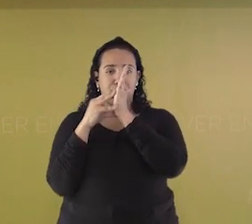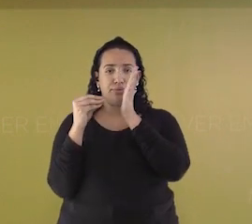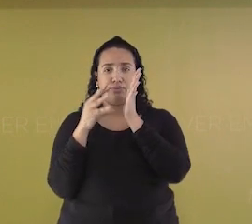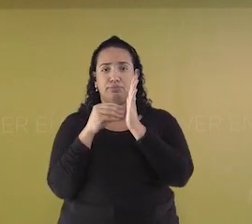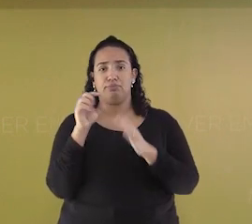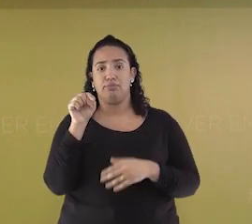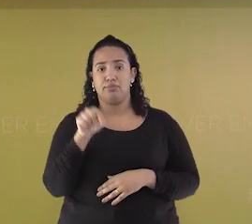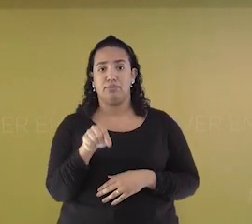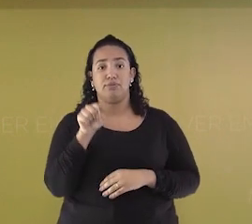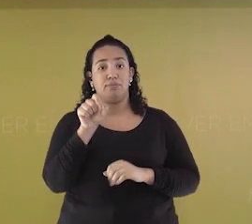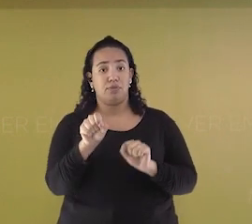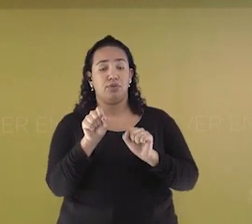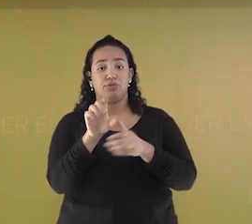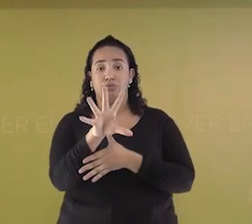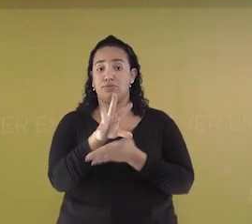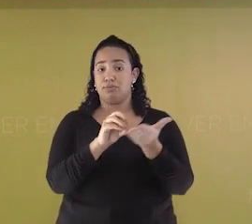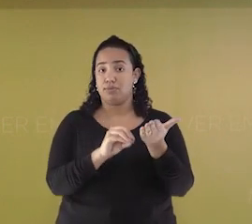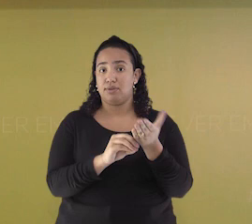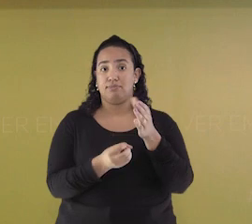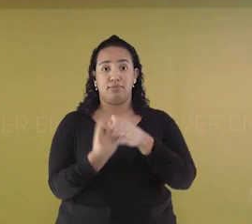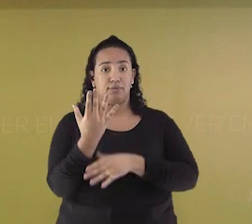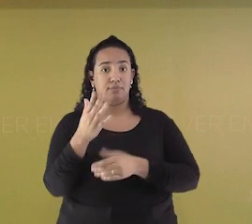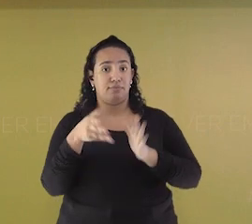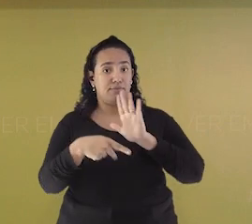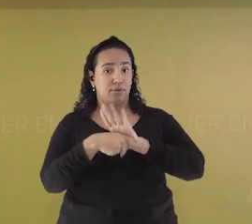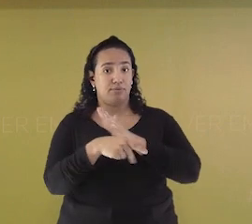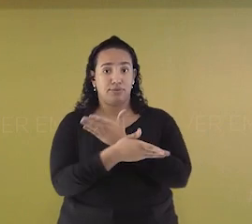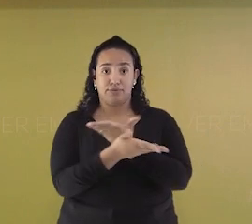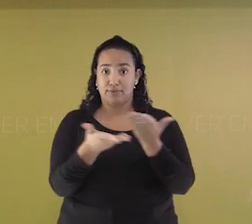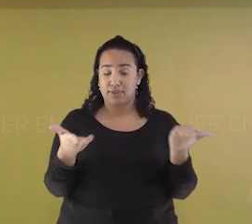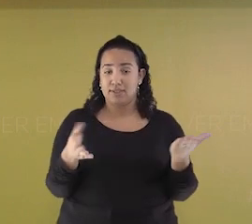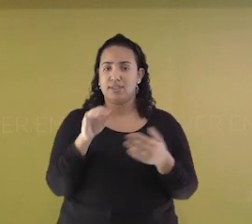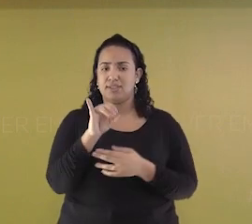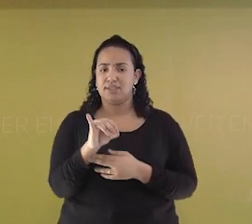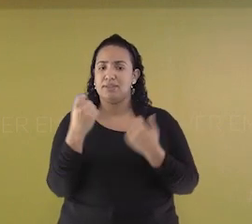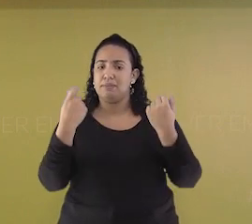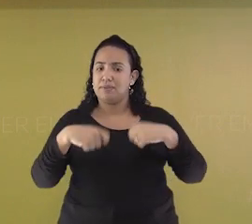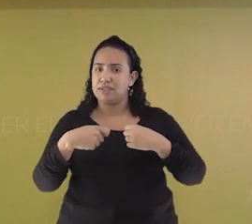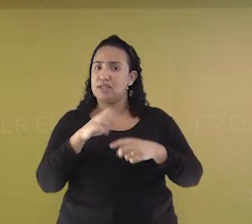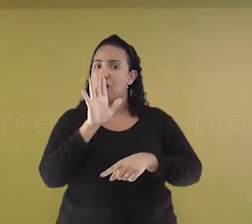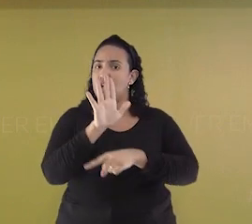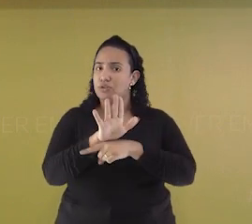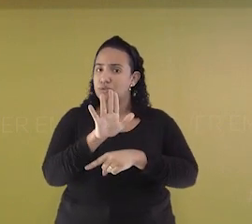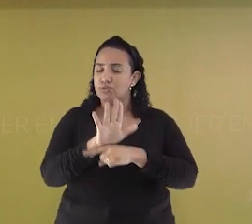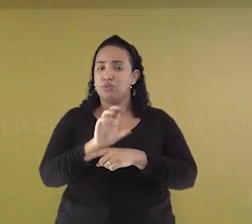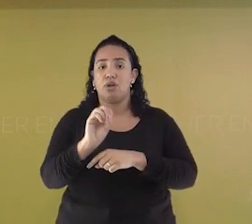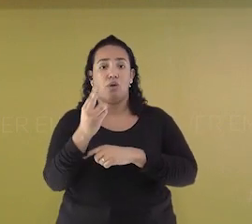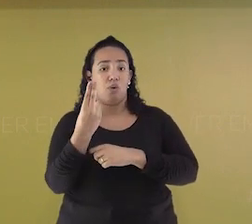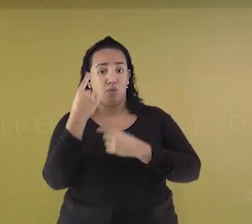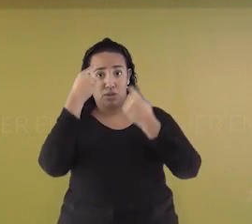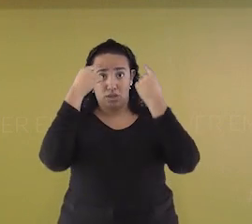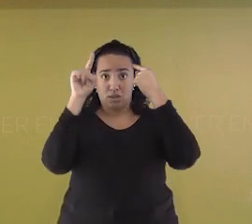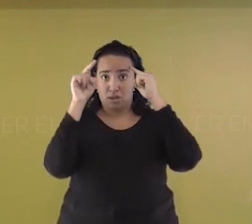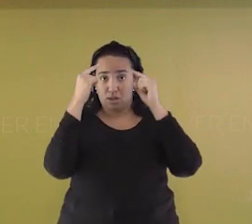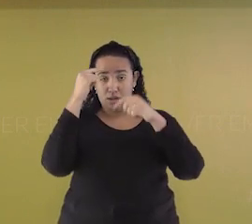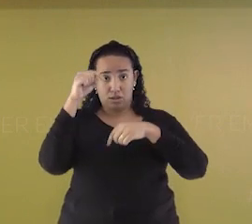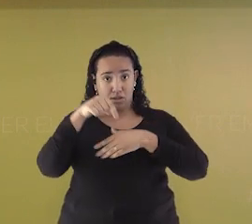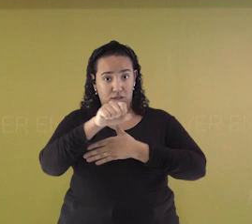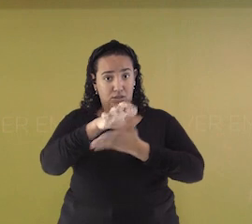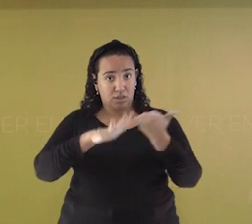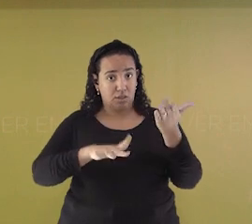você pode se inspirar para fazer o seu. E se precisar de ajuda ou quiser ideias para realizar essa